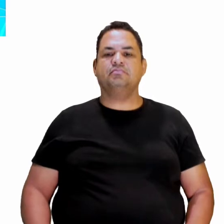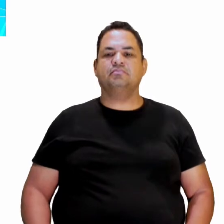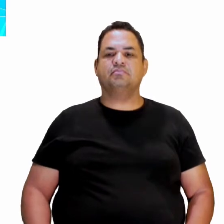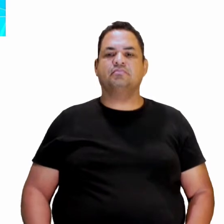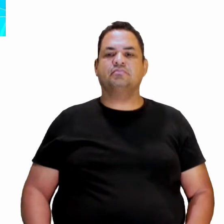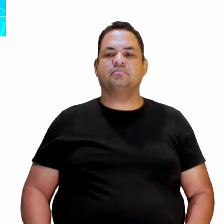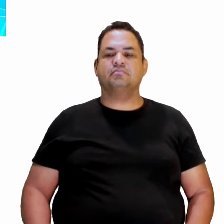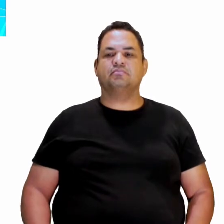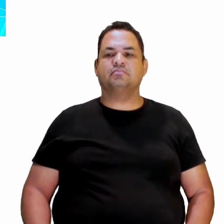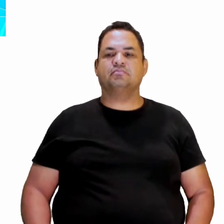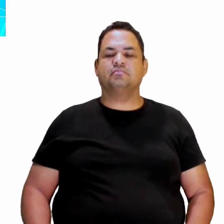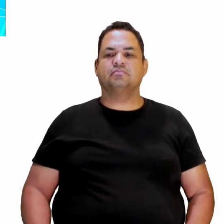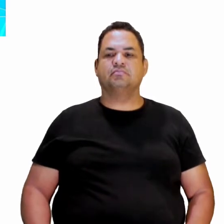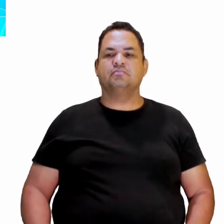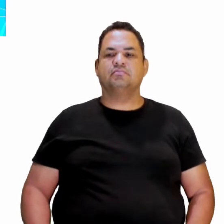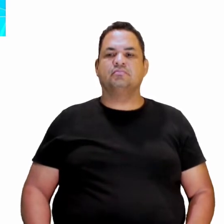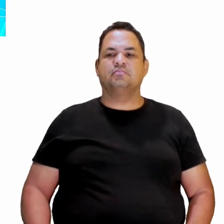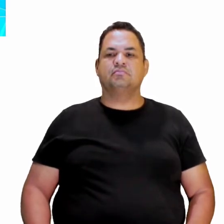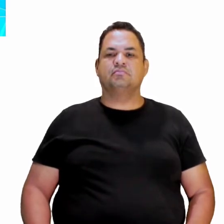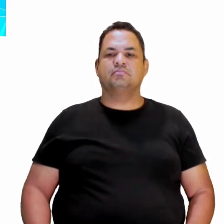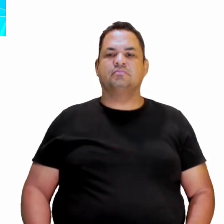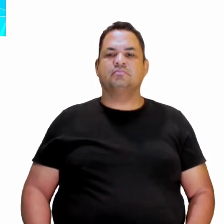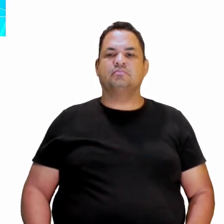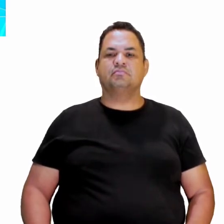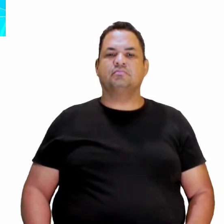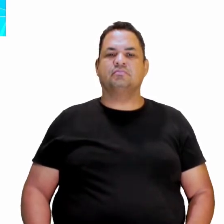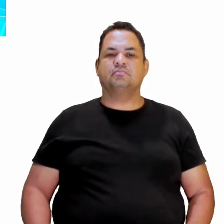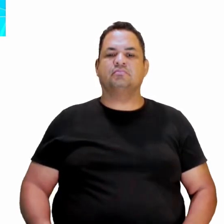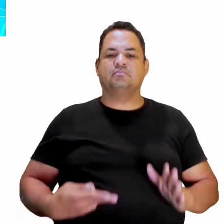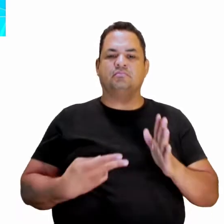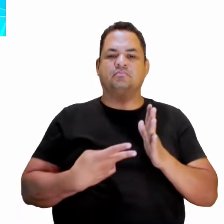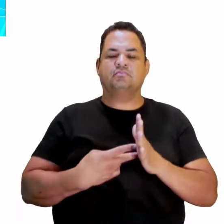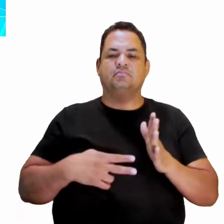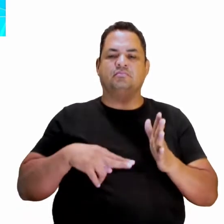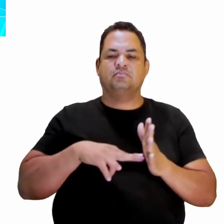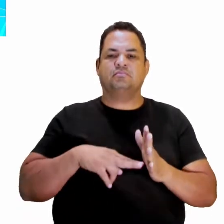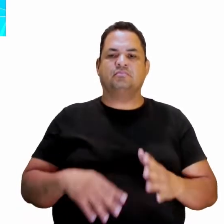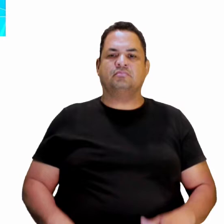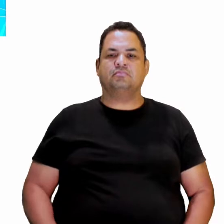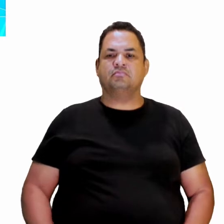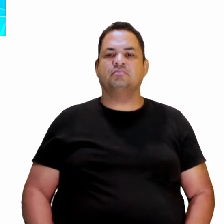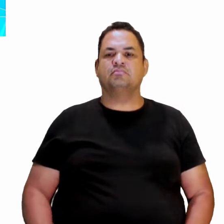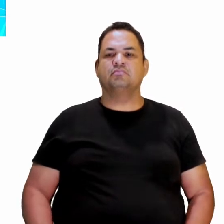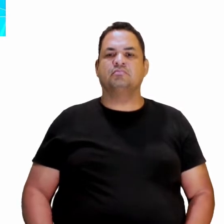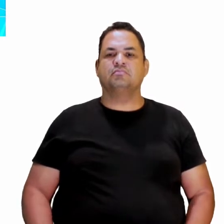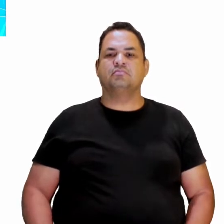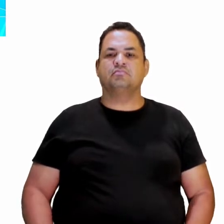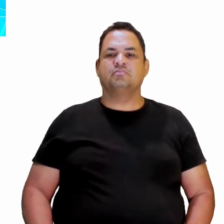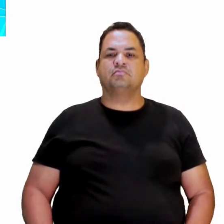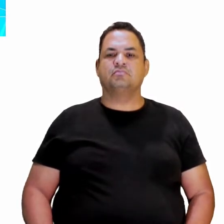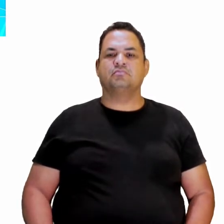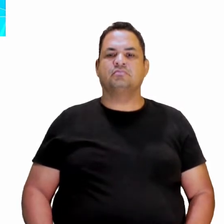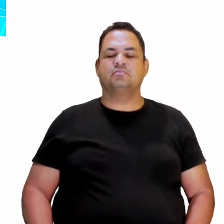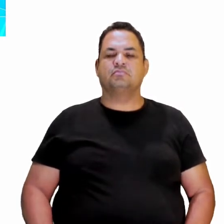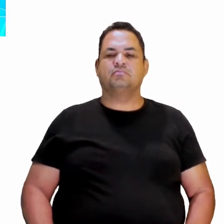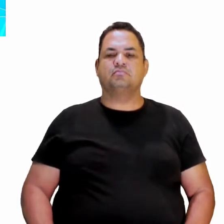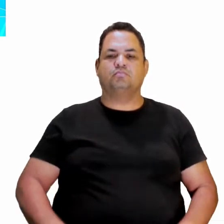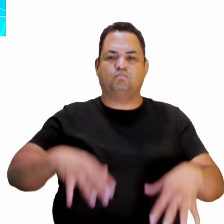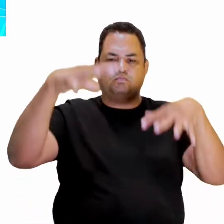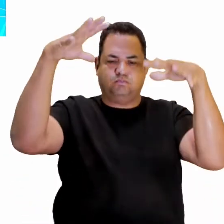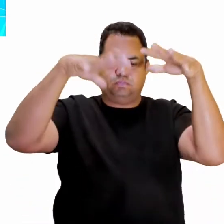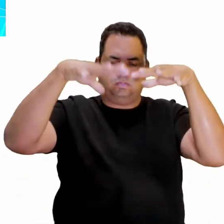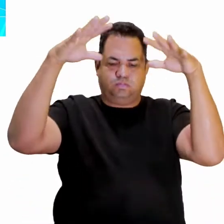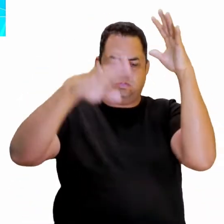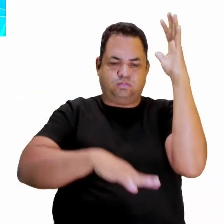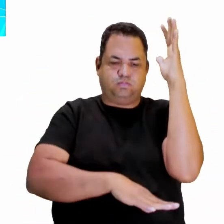heavy rainfall ou flood, que significa o quê? A